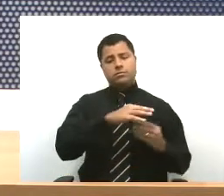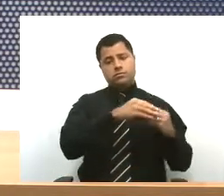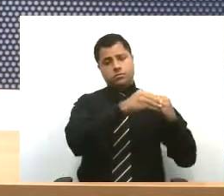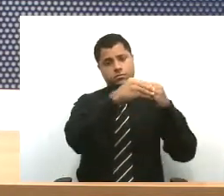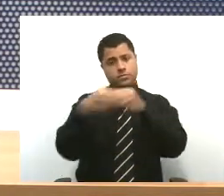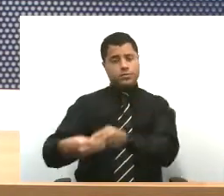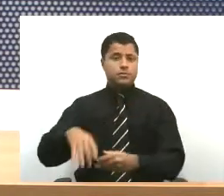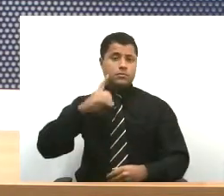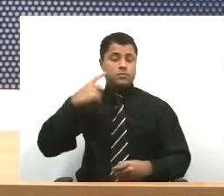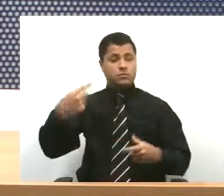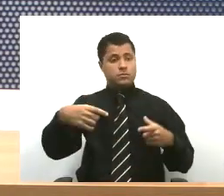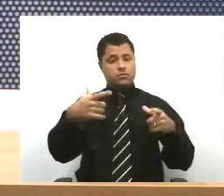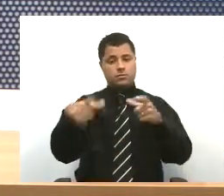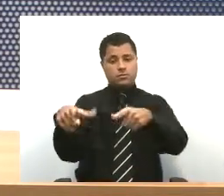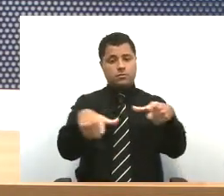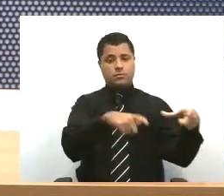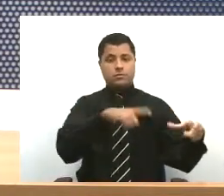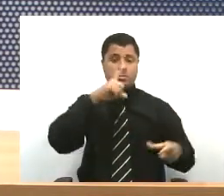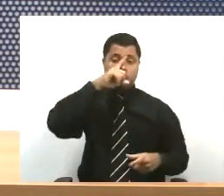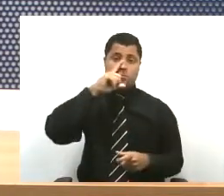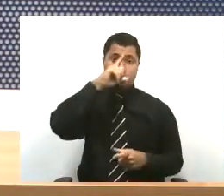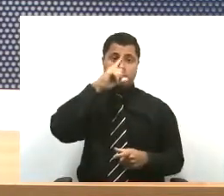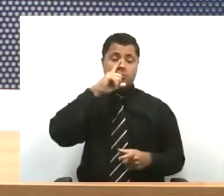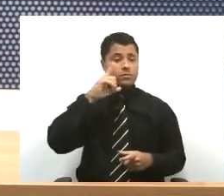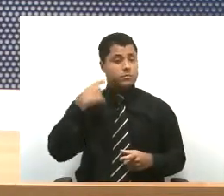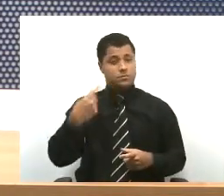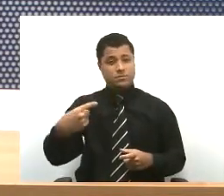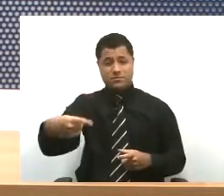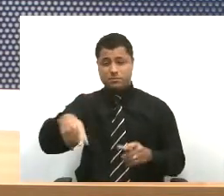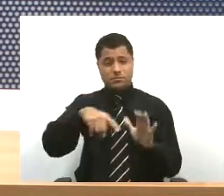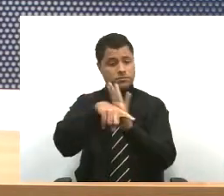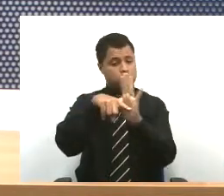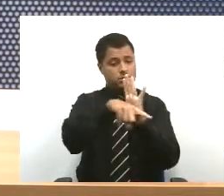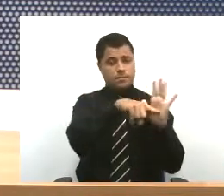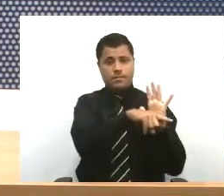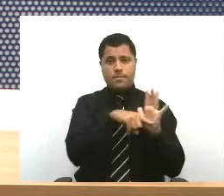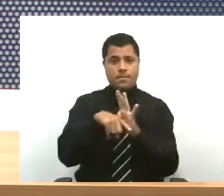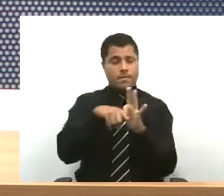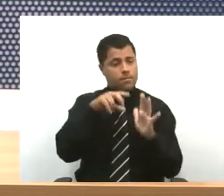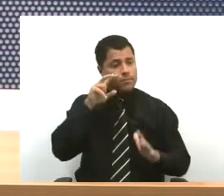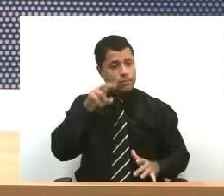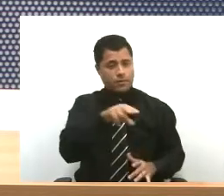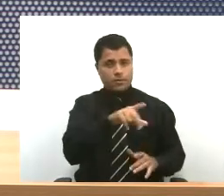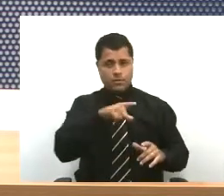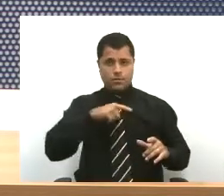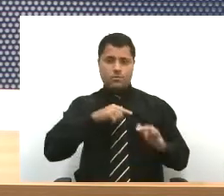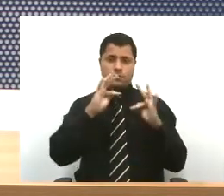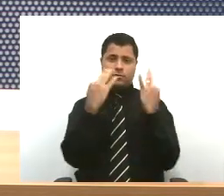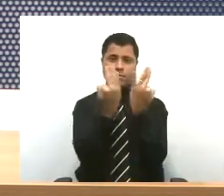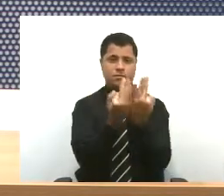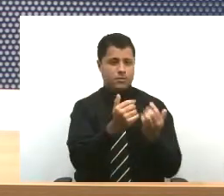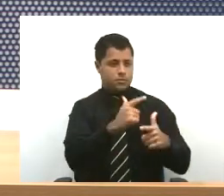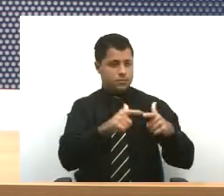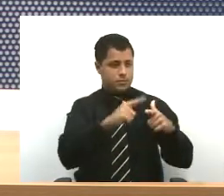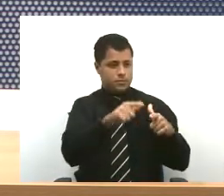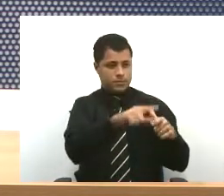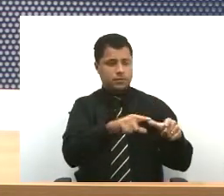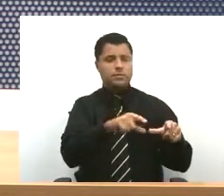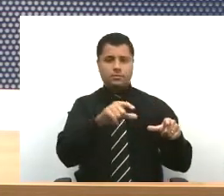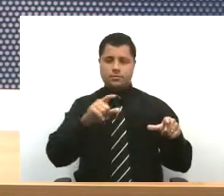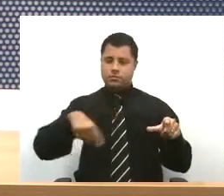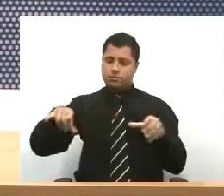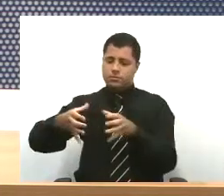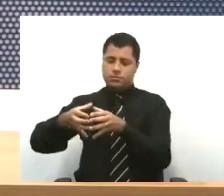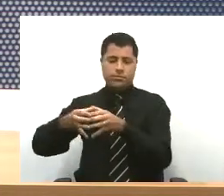acompanhamento de áreas de risco, que é efetuado diariamente. E aonde quer que tenha uma família em risco iminente, a Defesa Civil retira